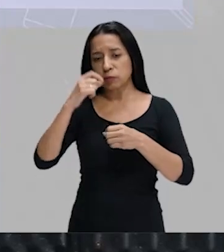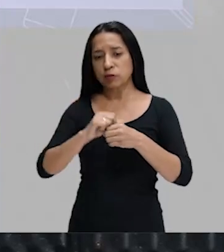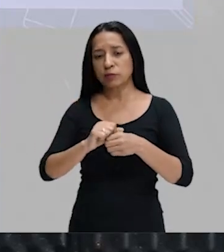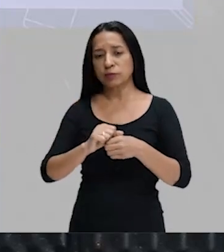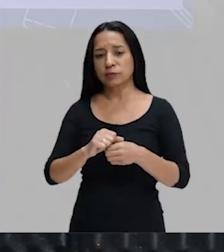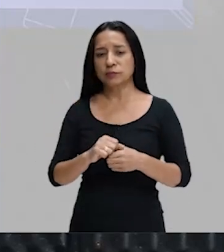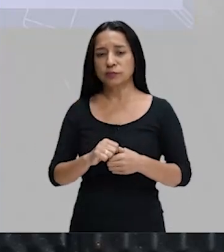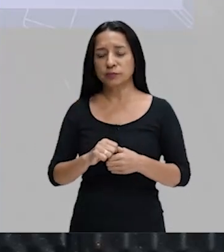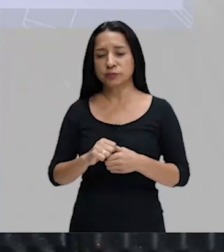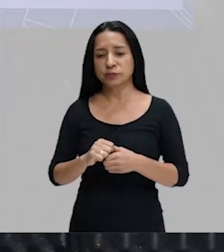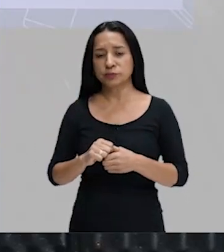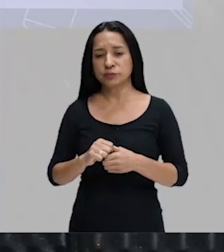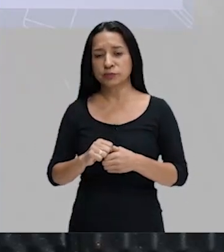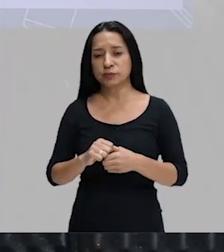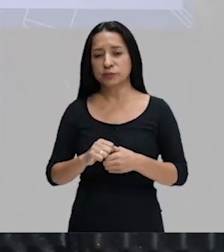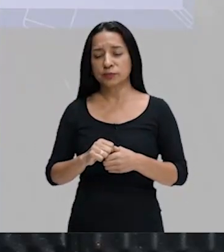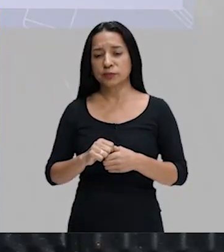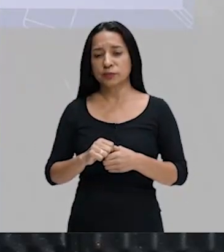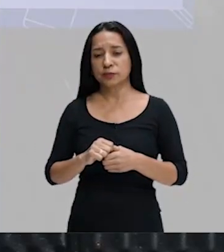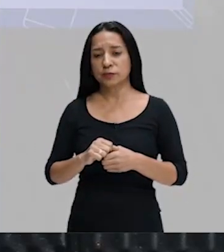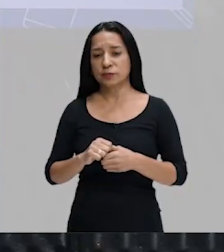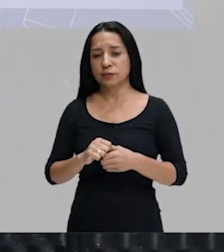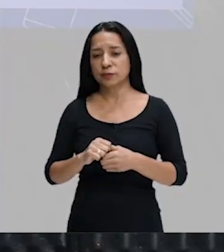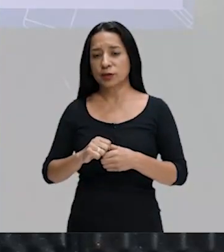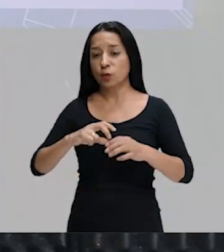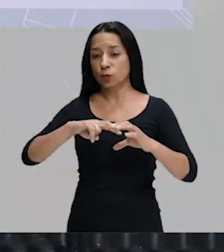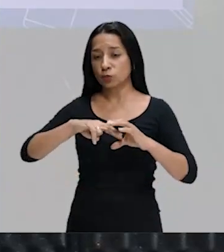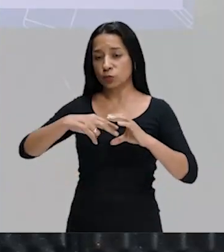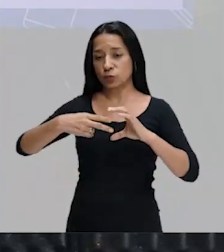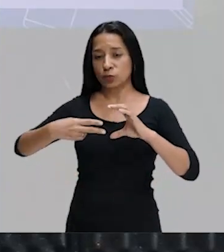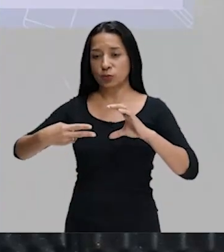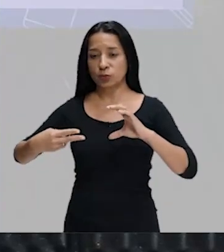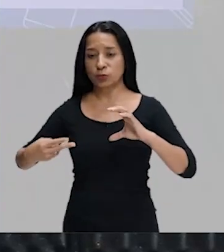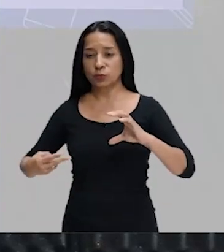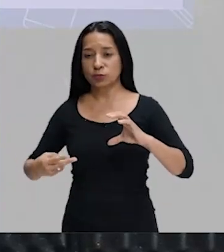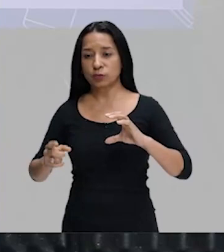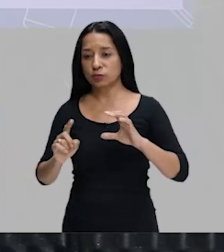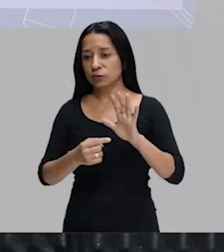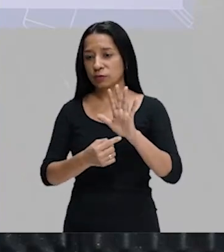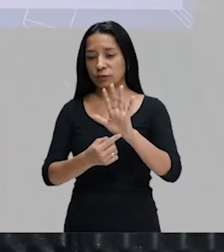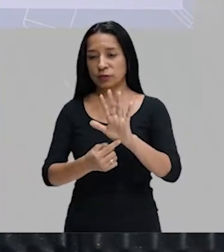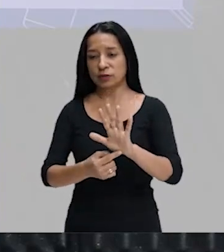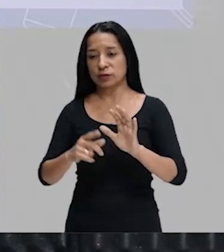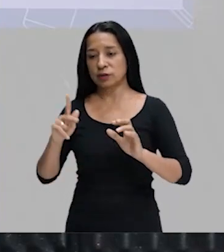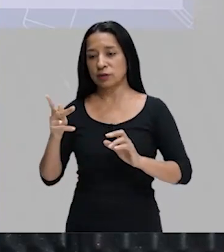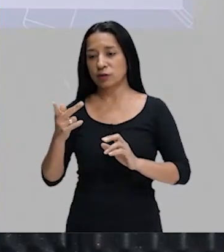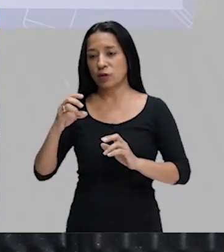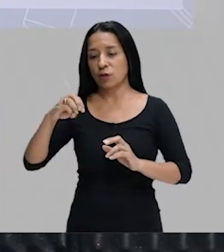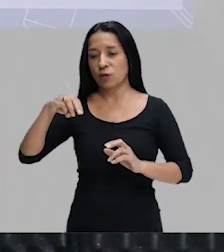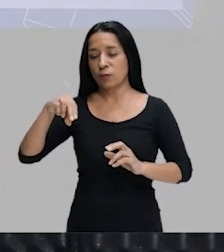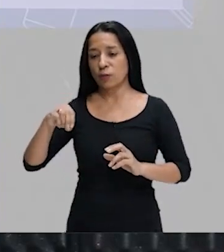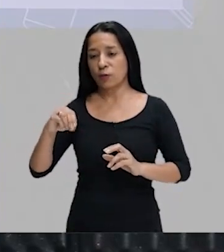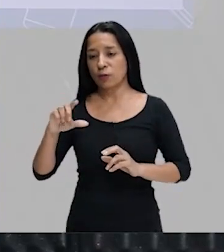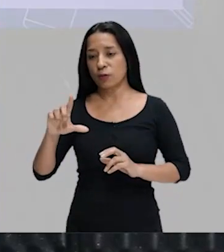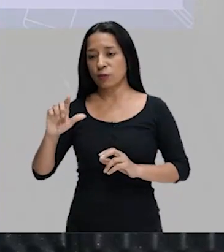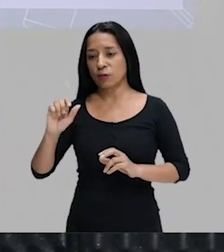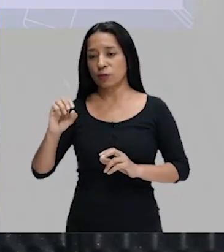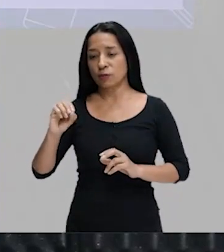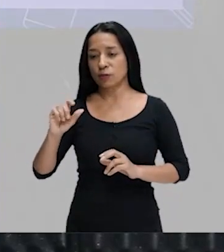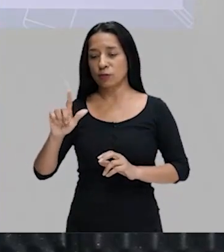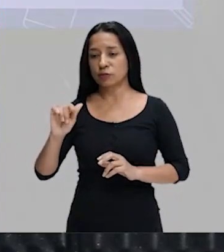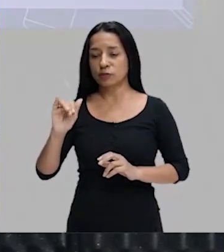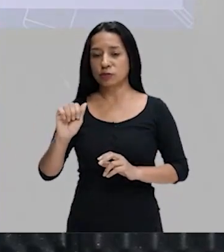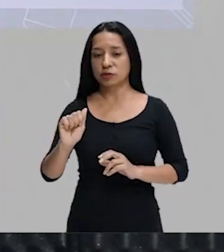não apresentarem homologia em algumas regiões tem implicações sobre a herança de certas